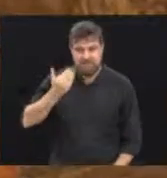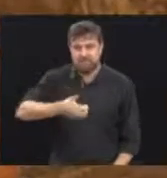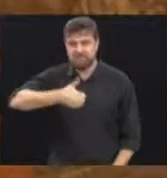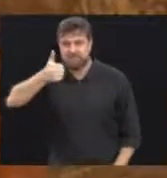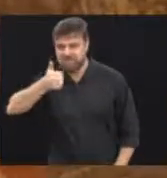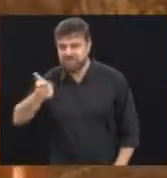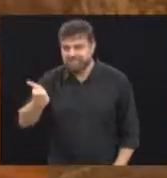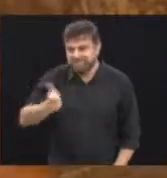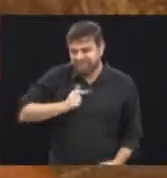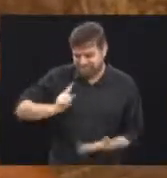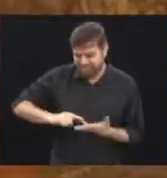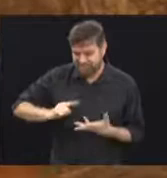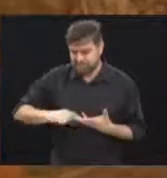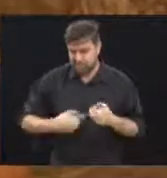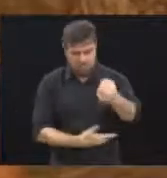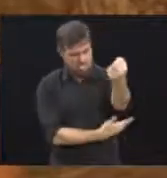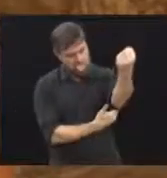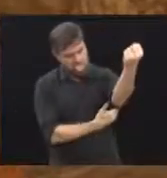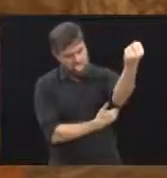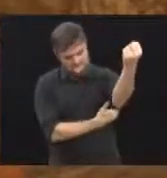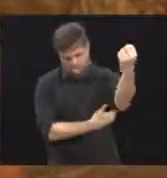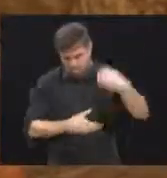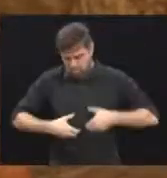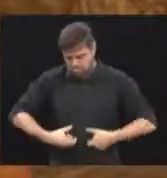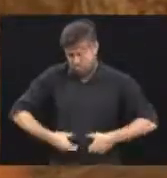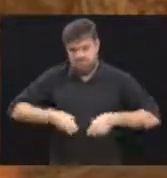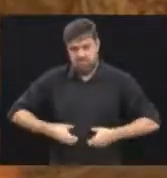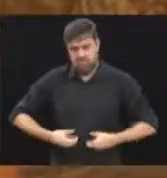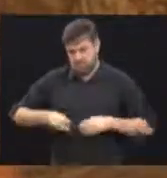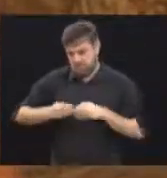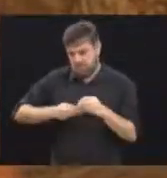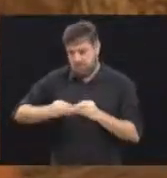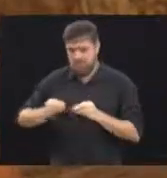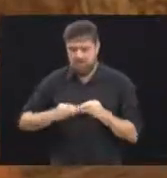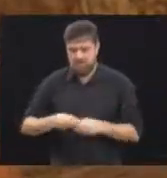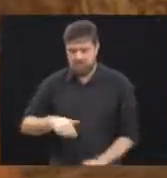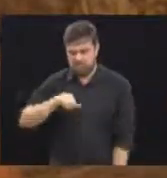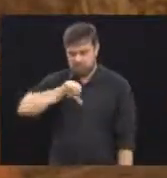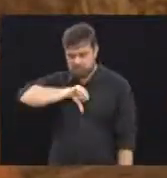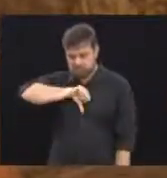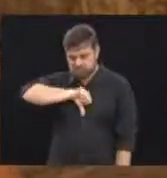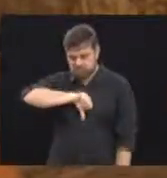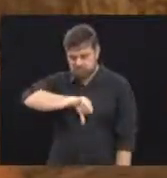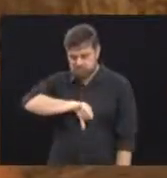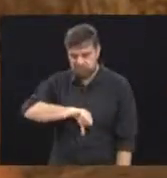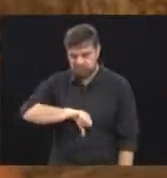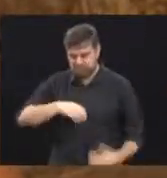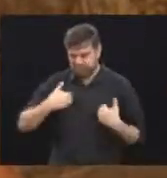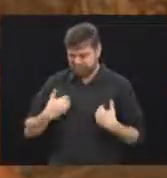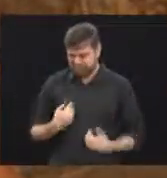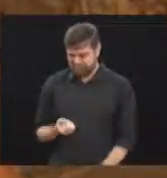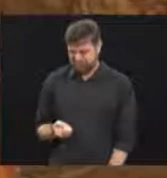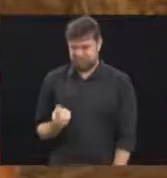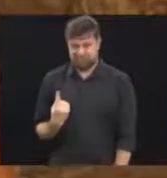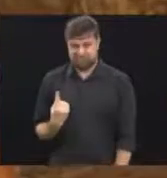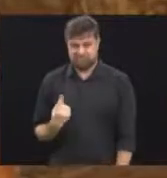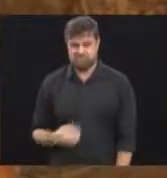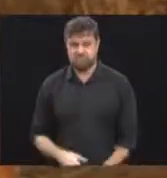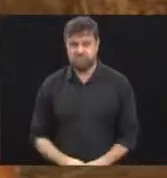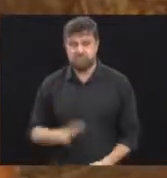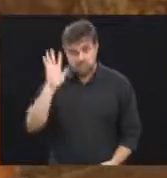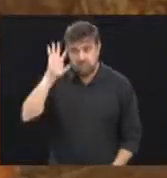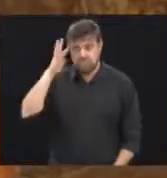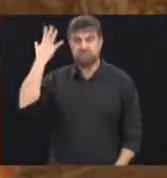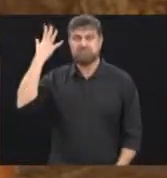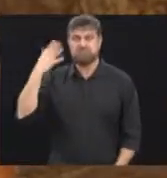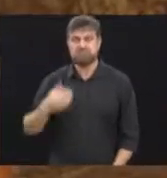começou pelanca. A autoestima foi caindo, porque melhorou uma coisa e piorou outra. Aí eu